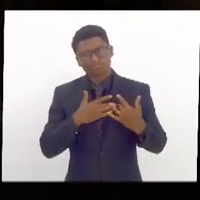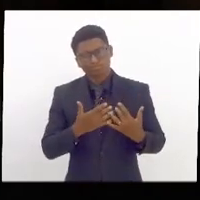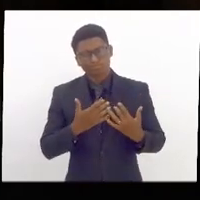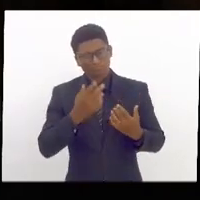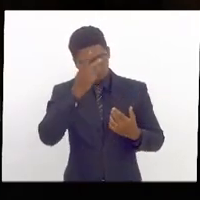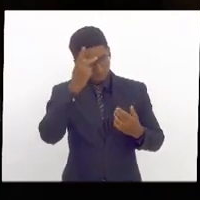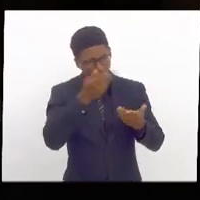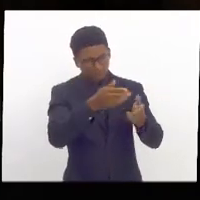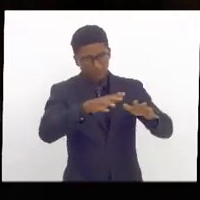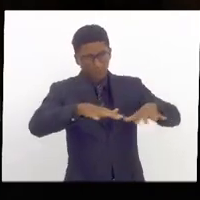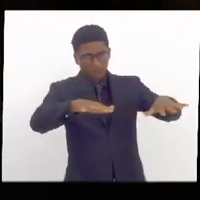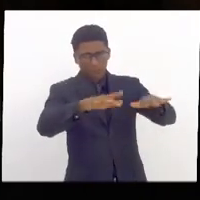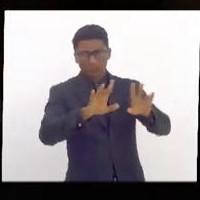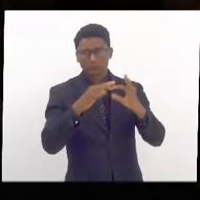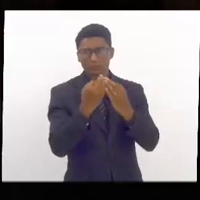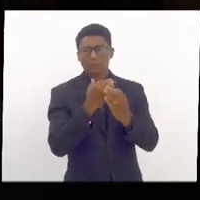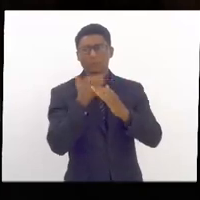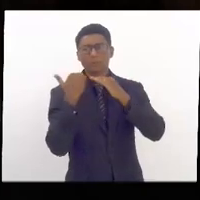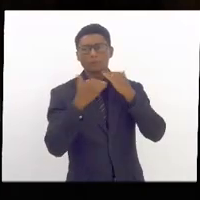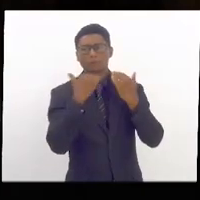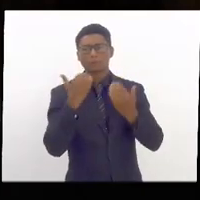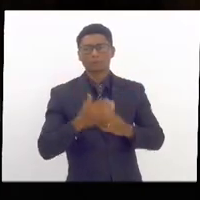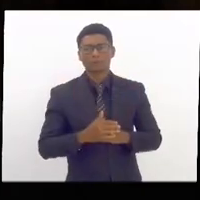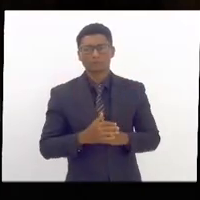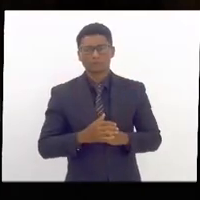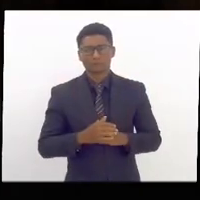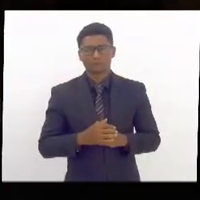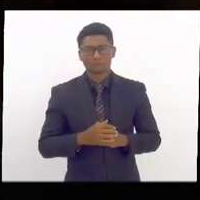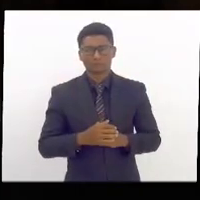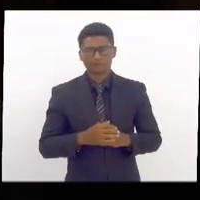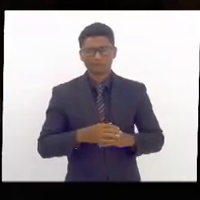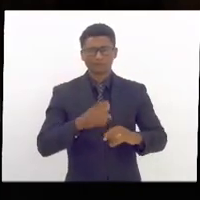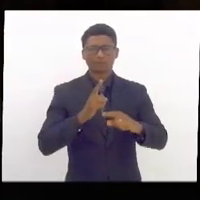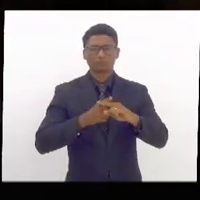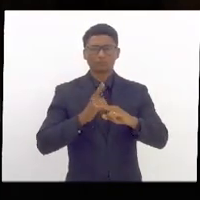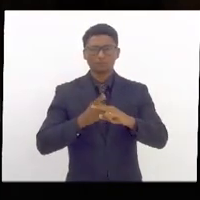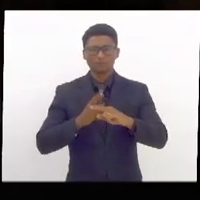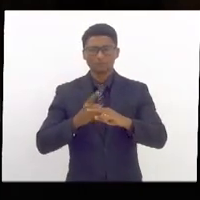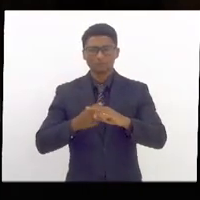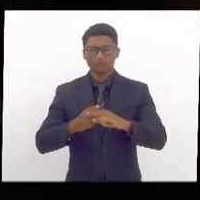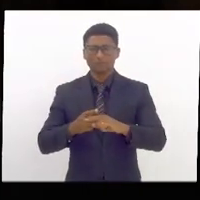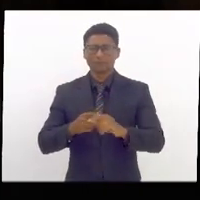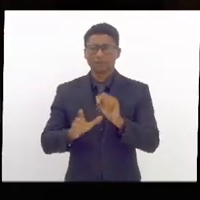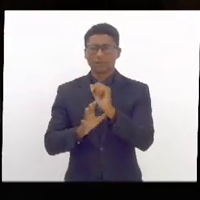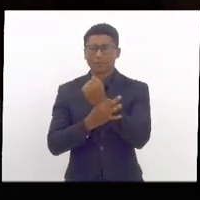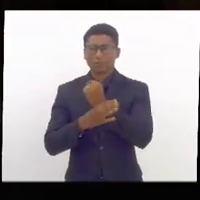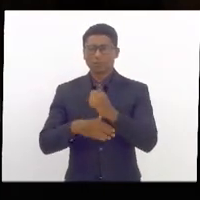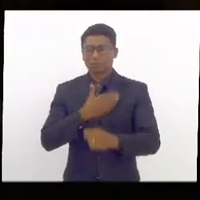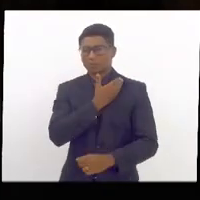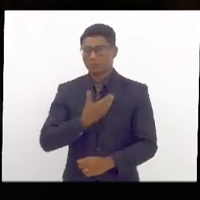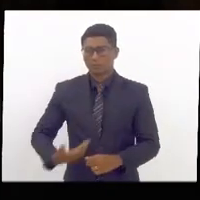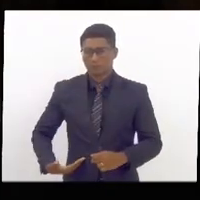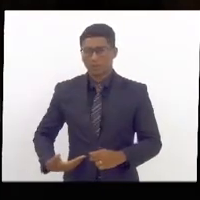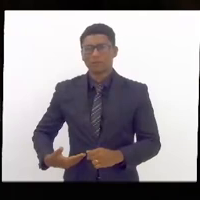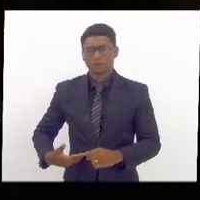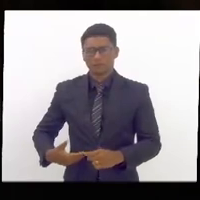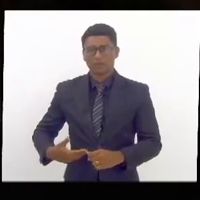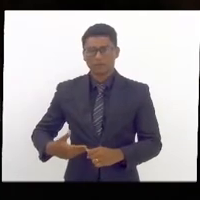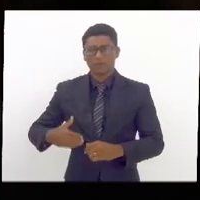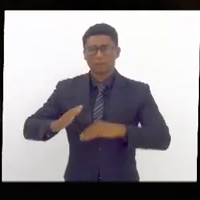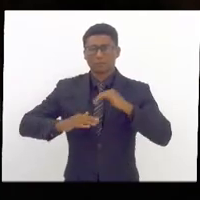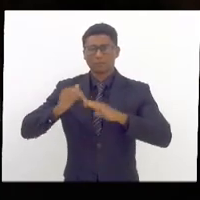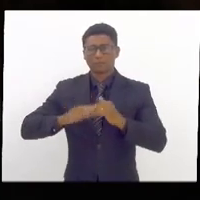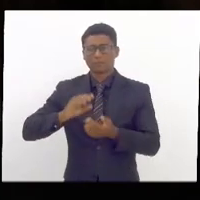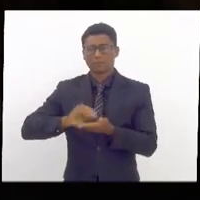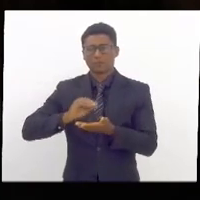perderam seus entes queridos diante da fragilidade, da incompetência de uma segurança pública que possa assegurar o